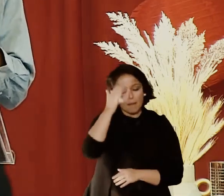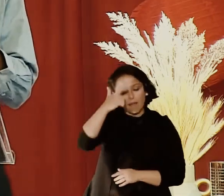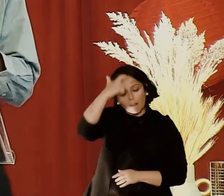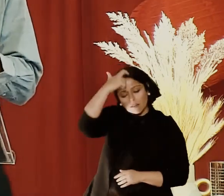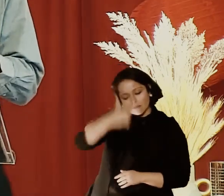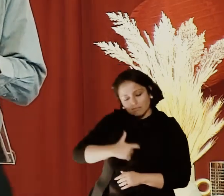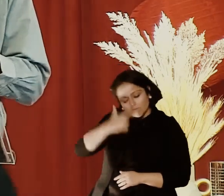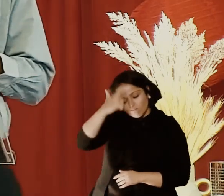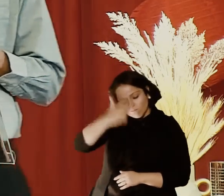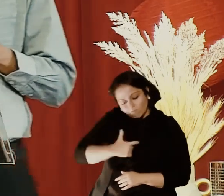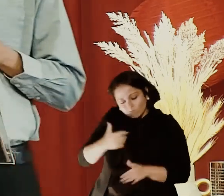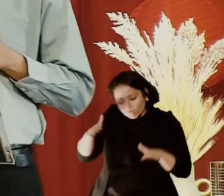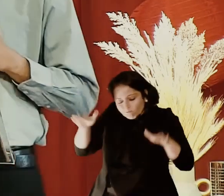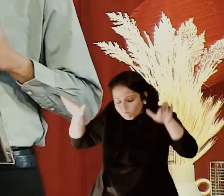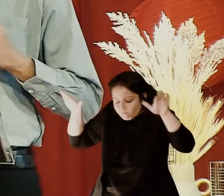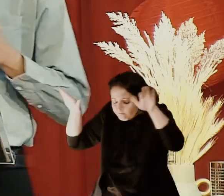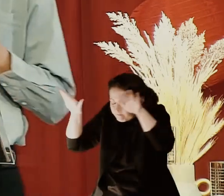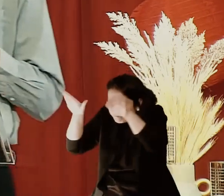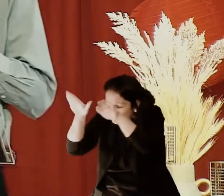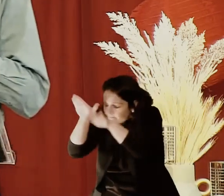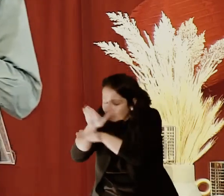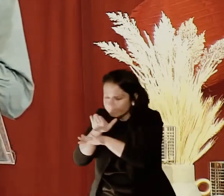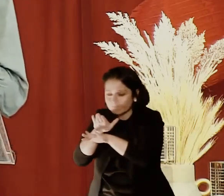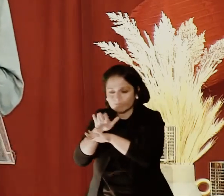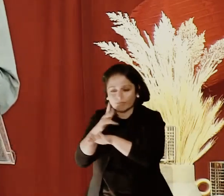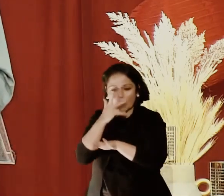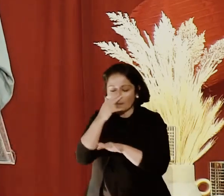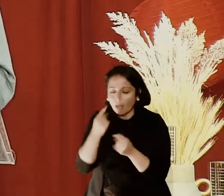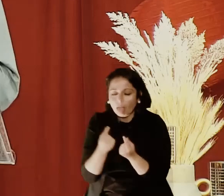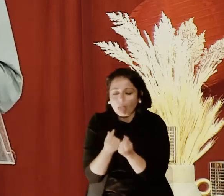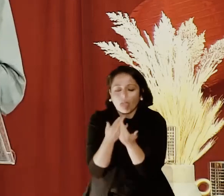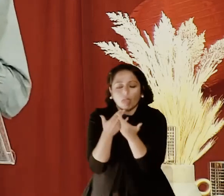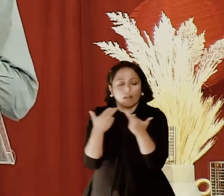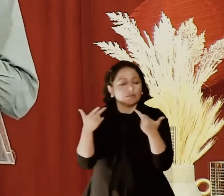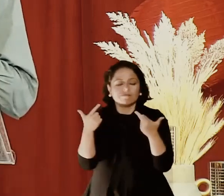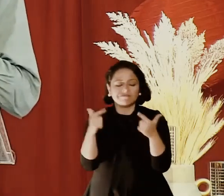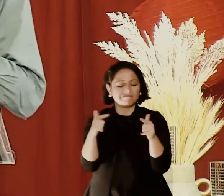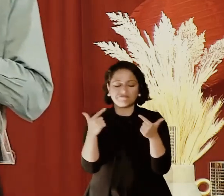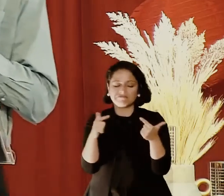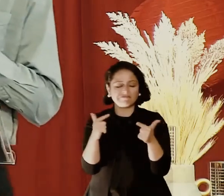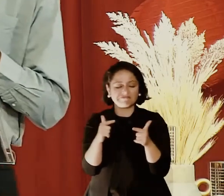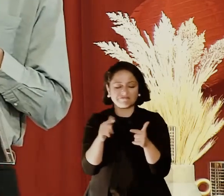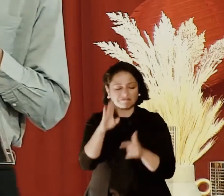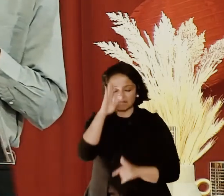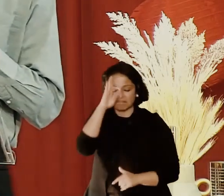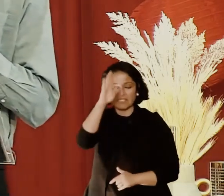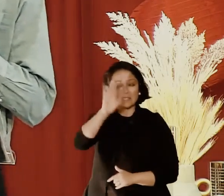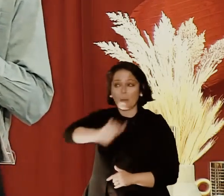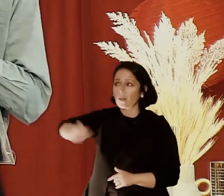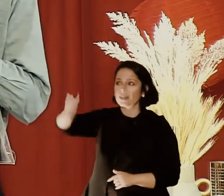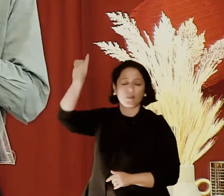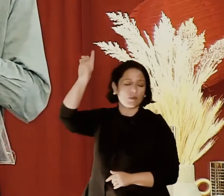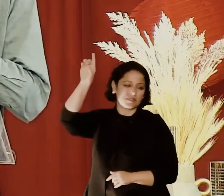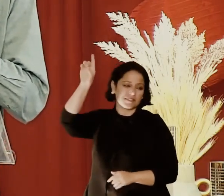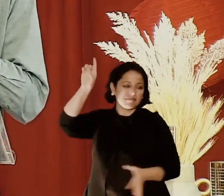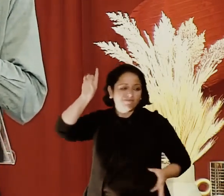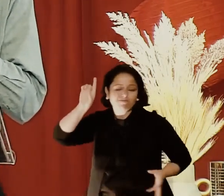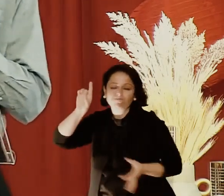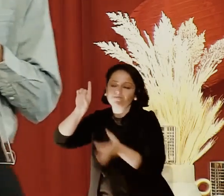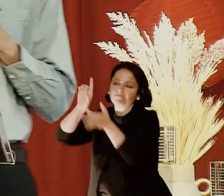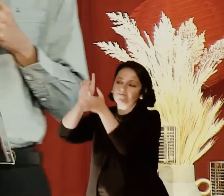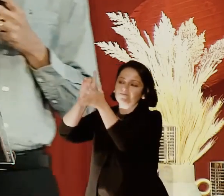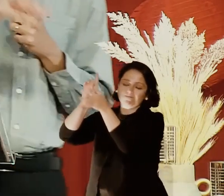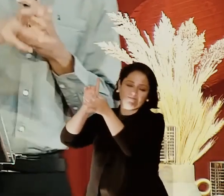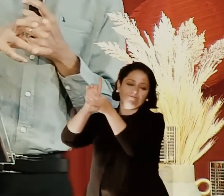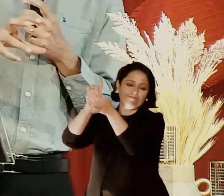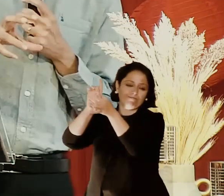pobres, devem se reconhecer como pessoas que nada têm, porque essa é a nossa condição sem Deus. Mas porque o